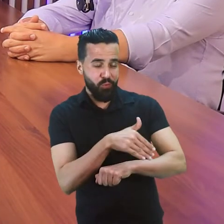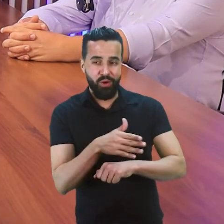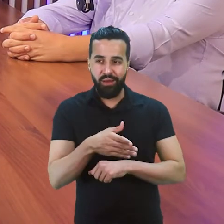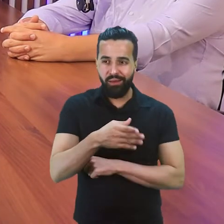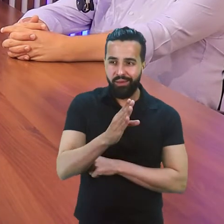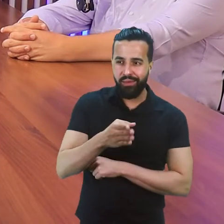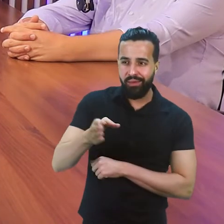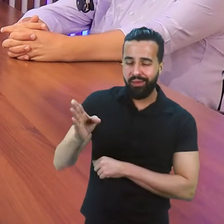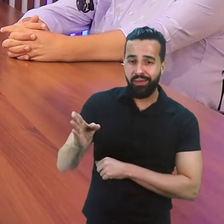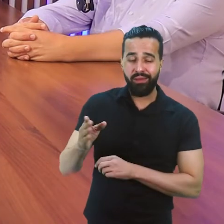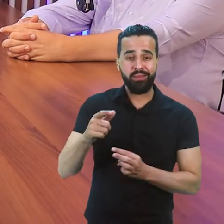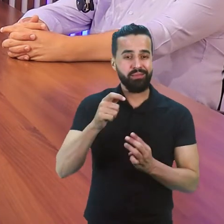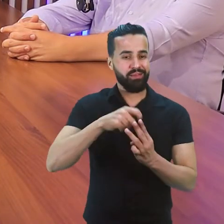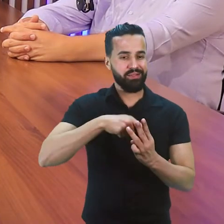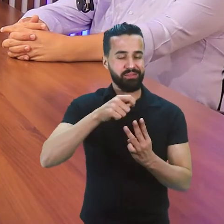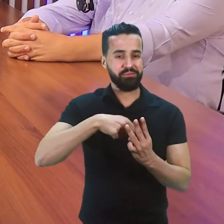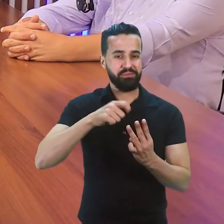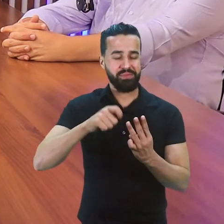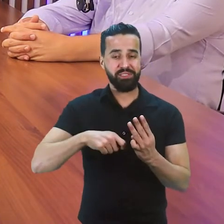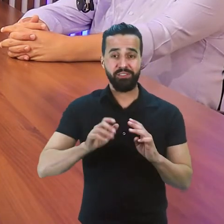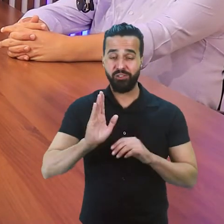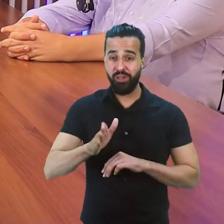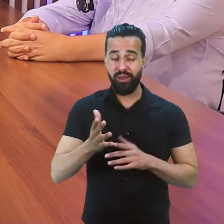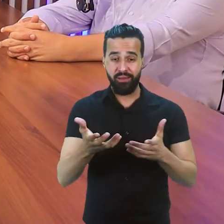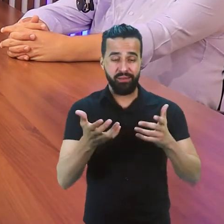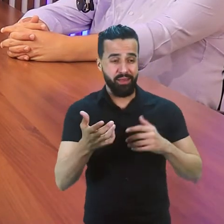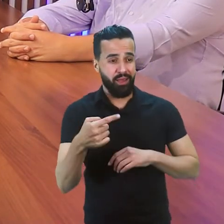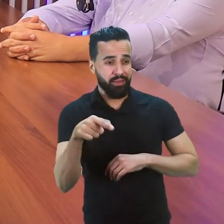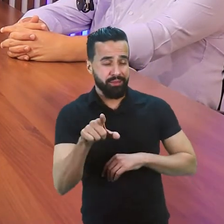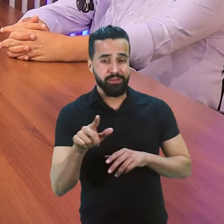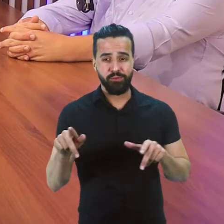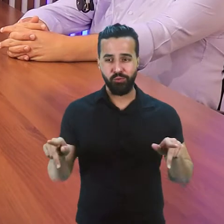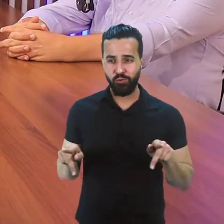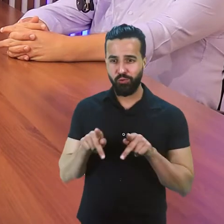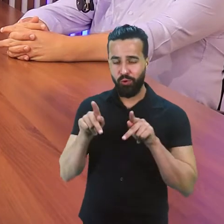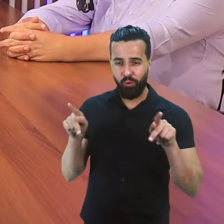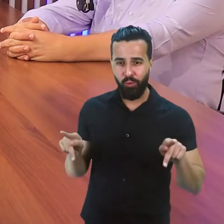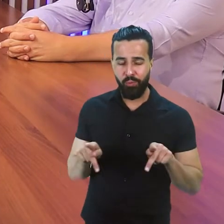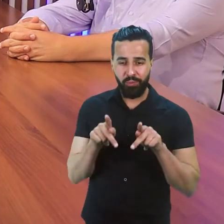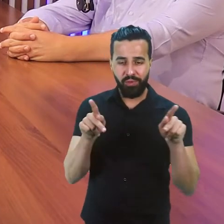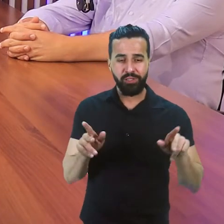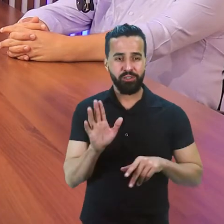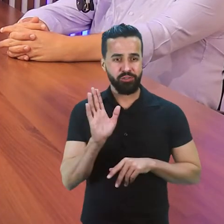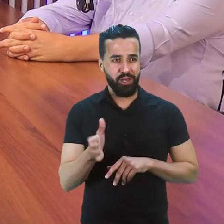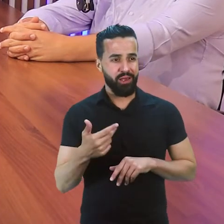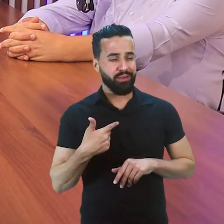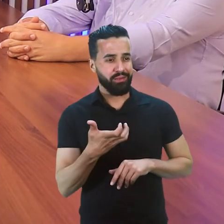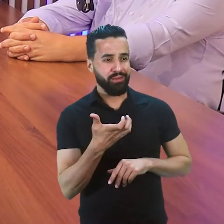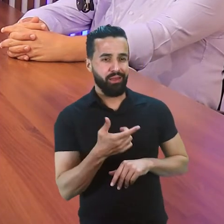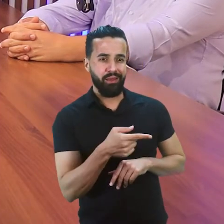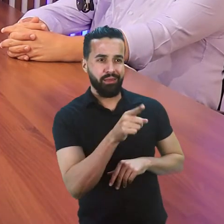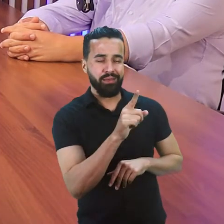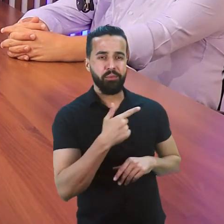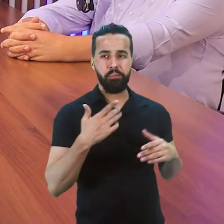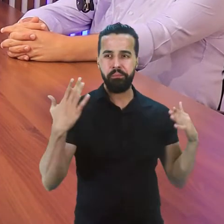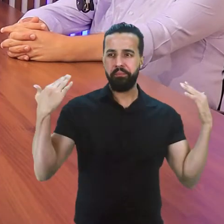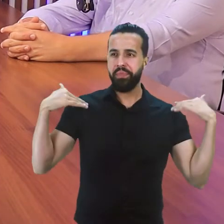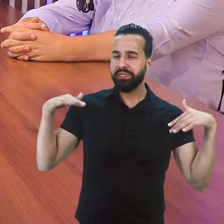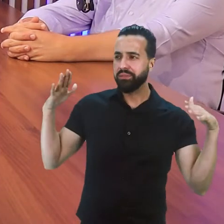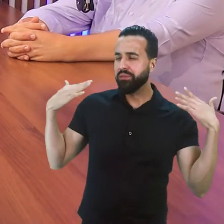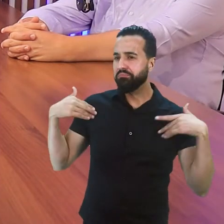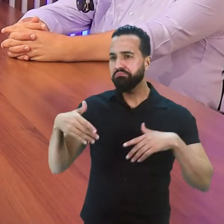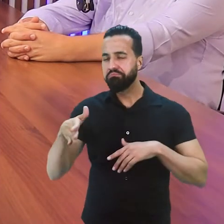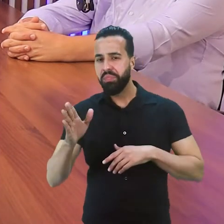Depois de 6 meses eu já queria ir no shopping, já queria ir sair para algum lugar, né? Então, assim, já comecei